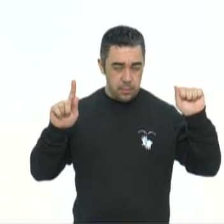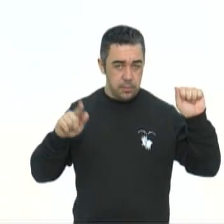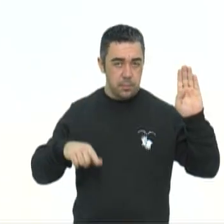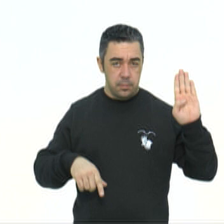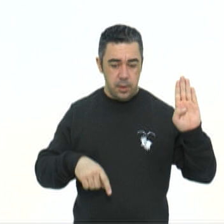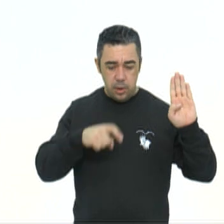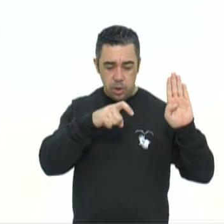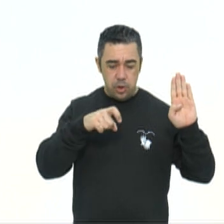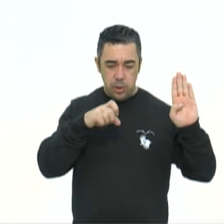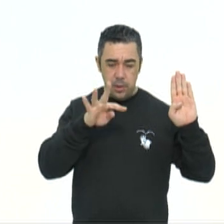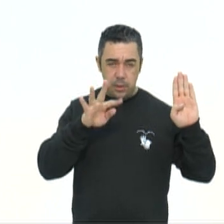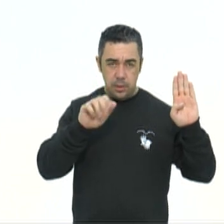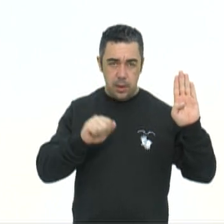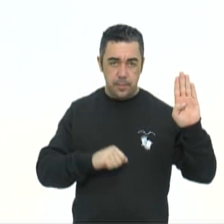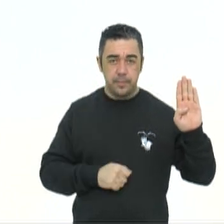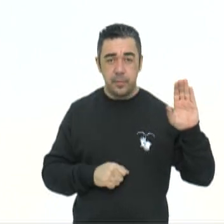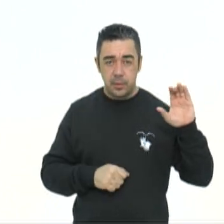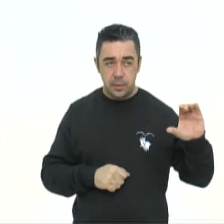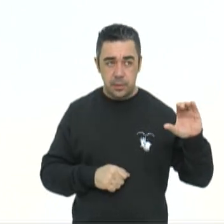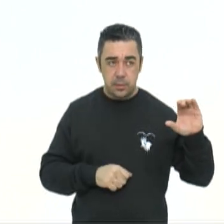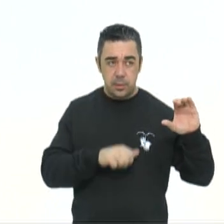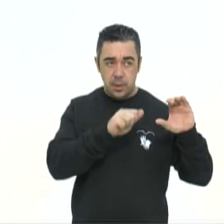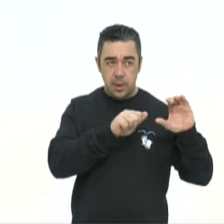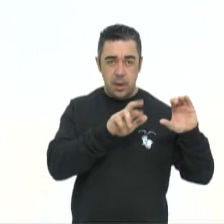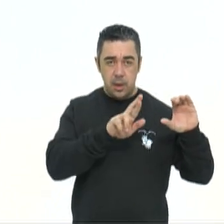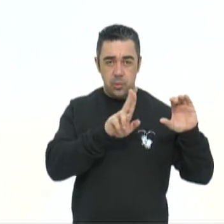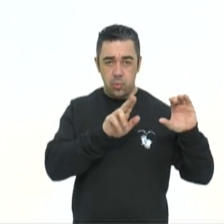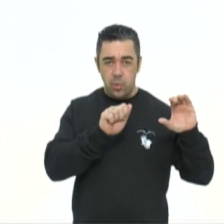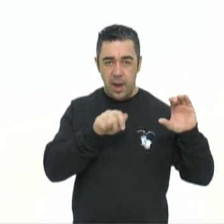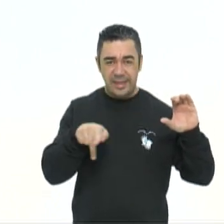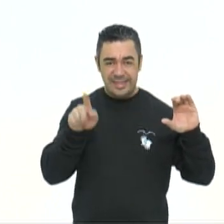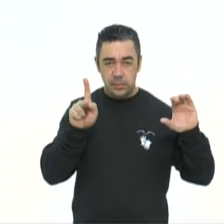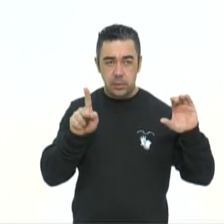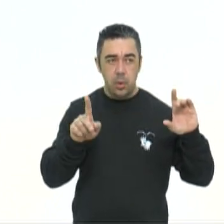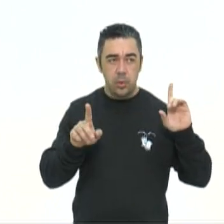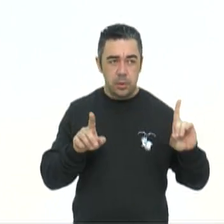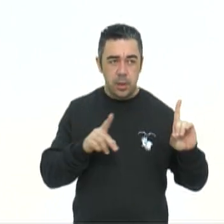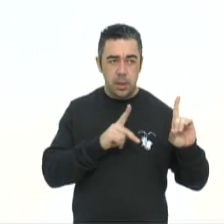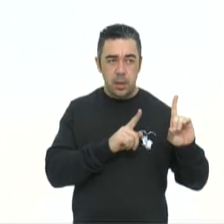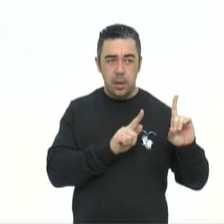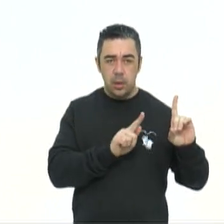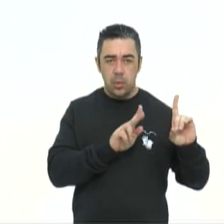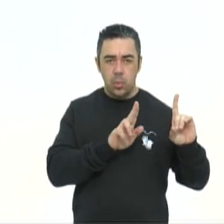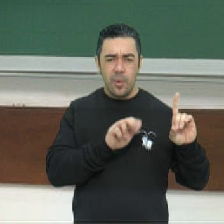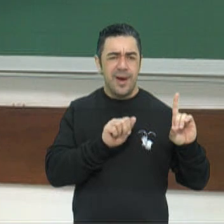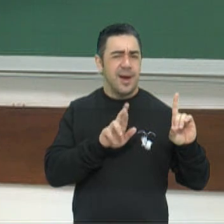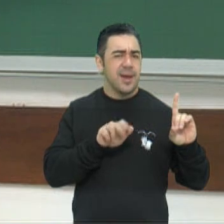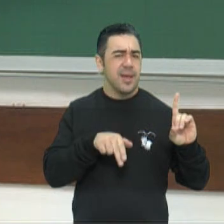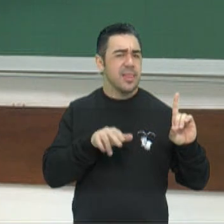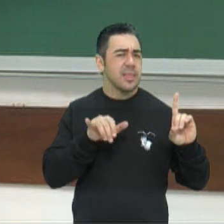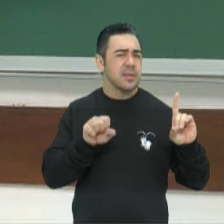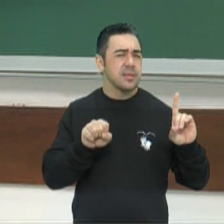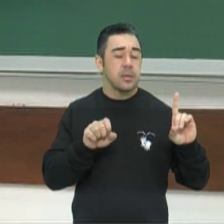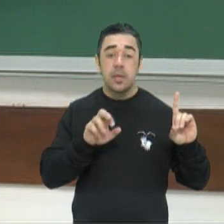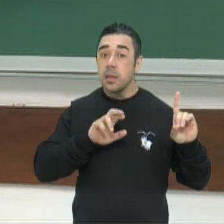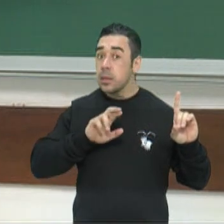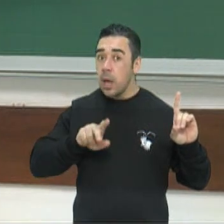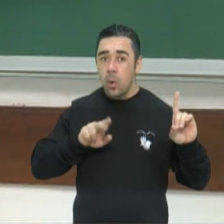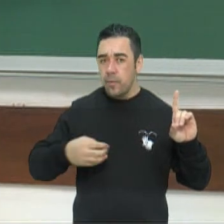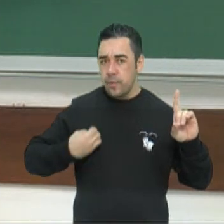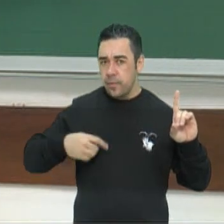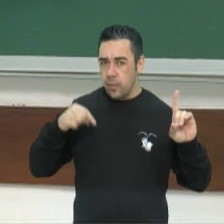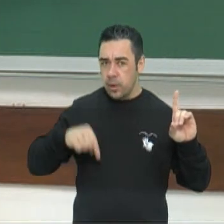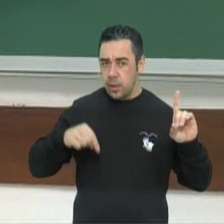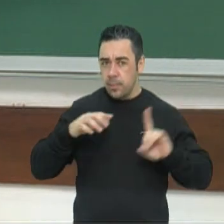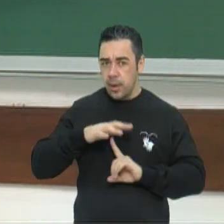B, Xetá, C, Aruaque ou D, Guaranis. Então qual deles não habitou o território